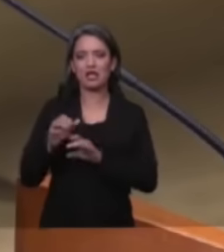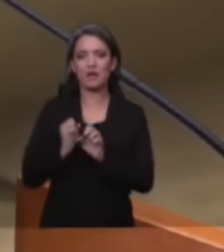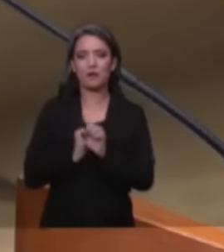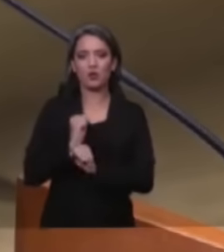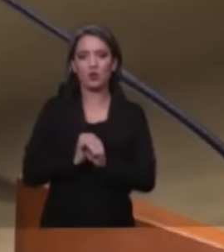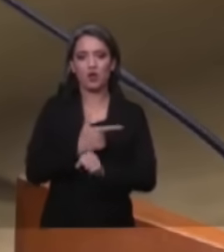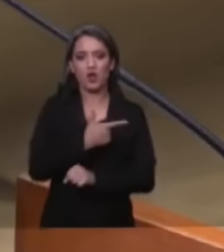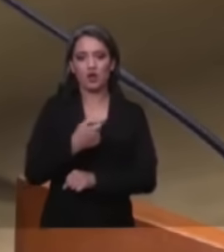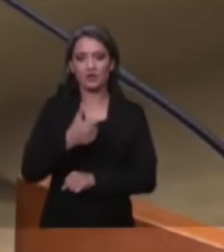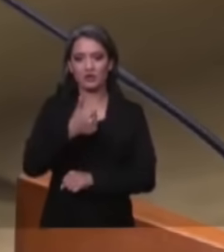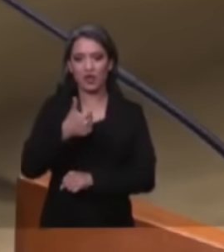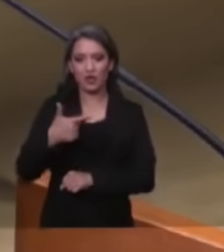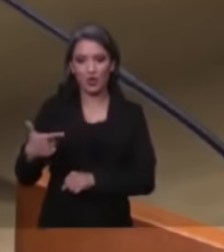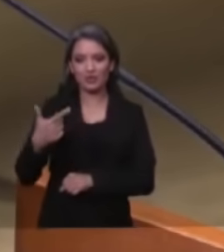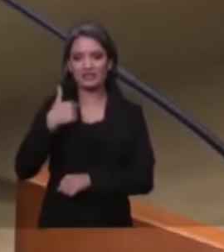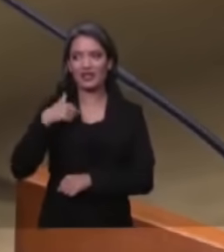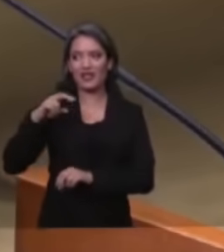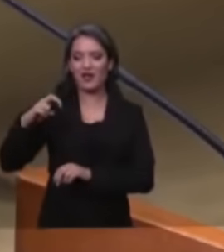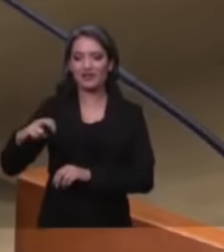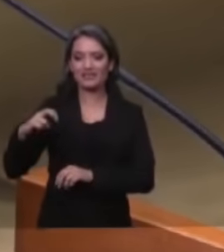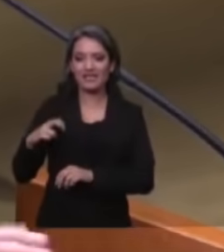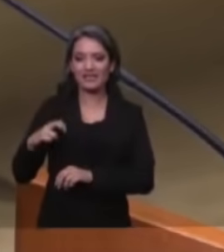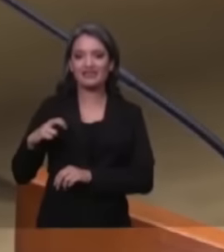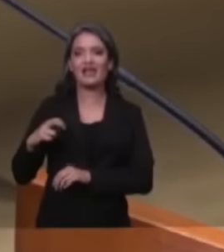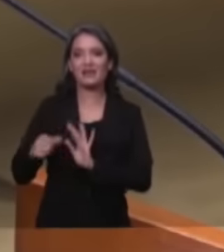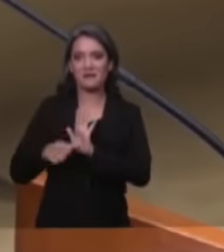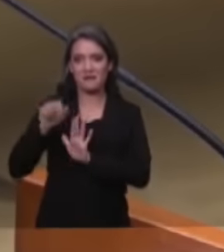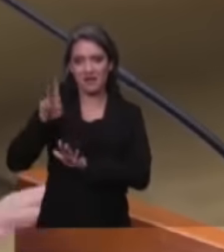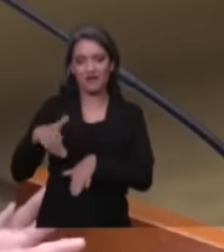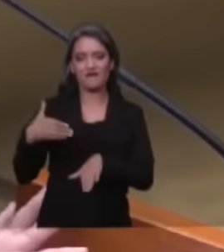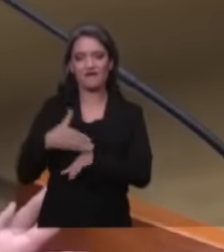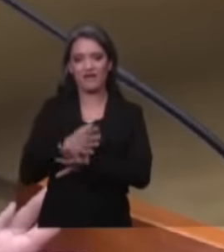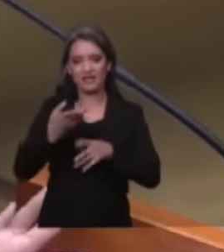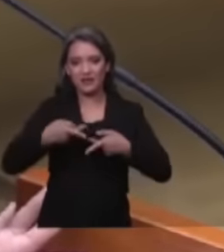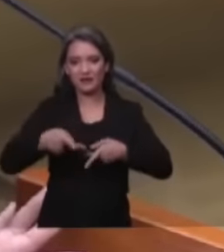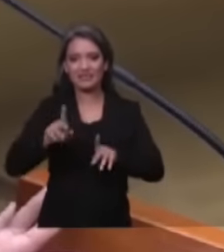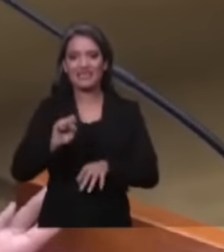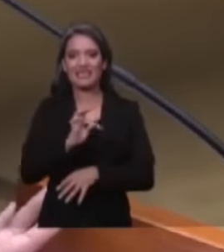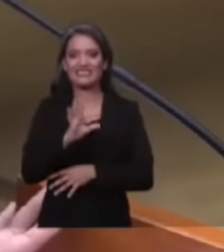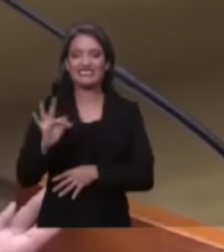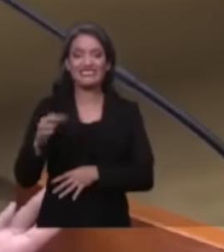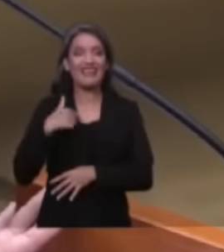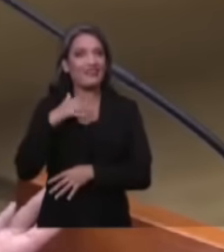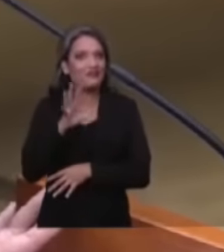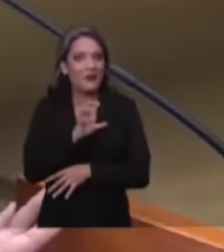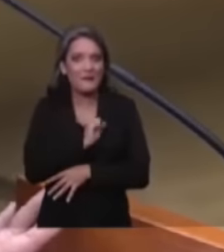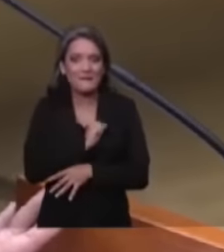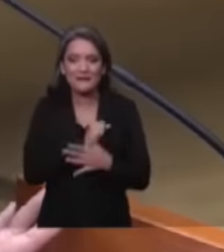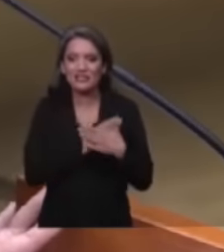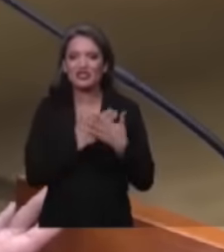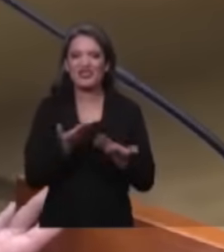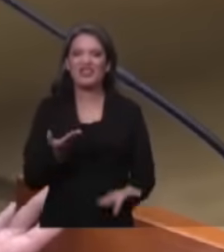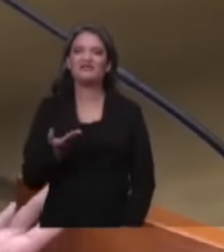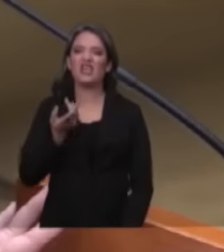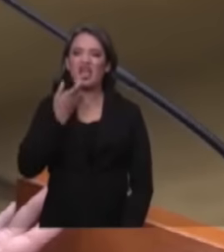foi condenado a 14 anos de prisão e, como disse o Alexandre de Moraes, ele se preocupou